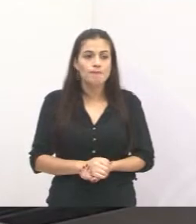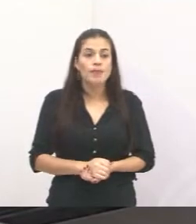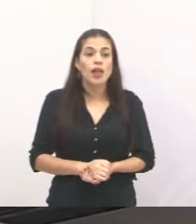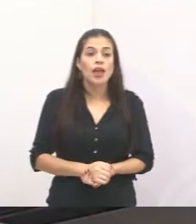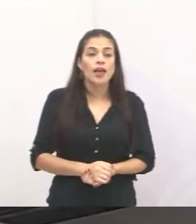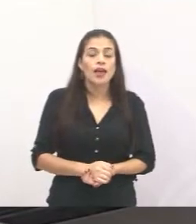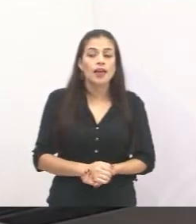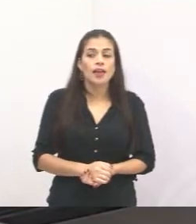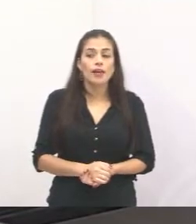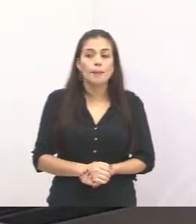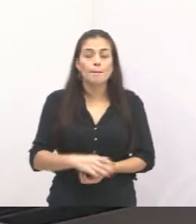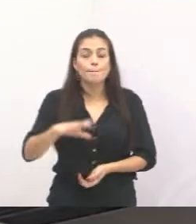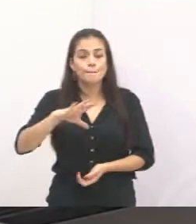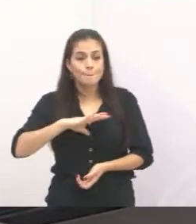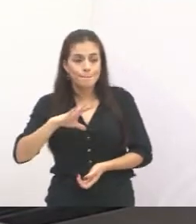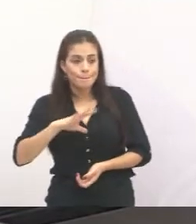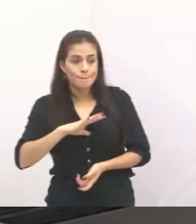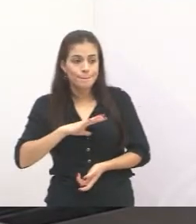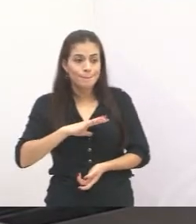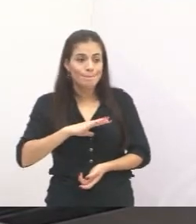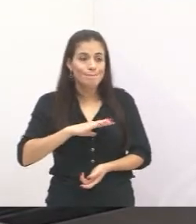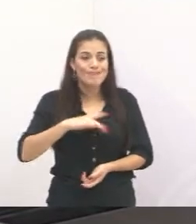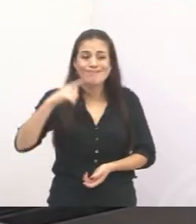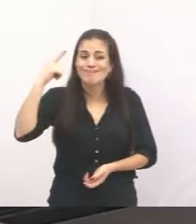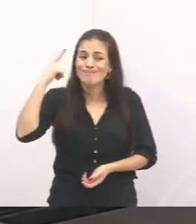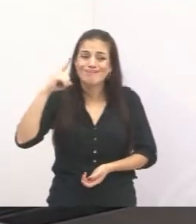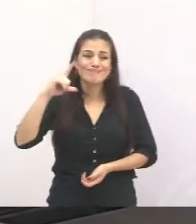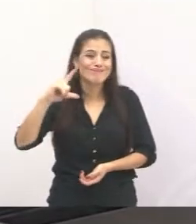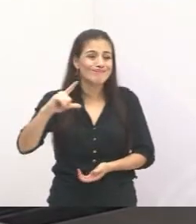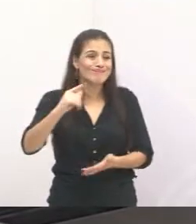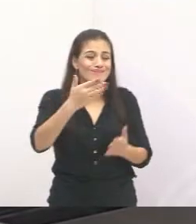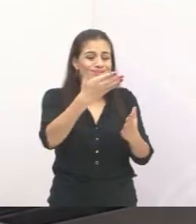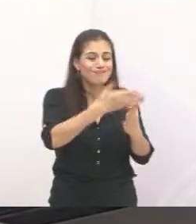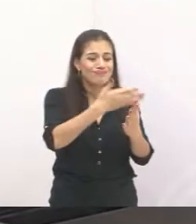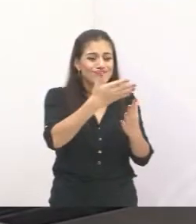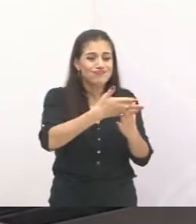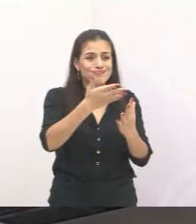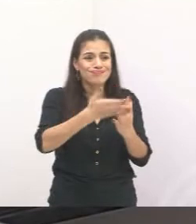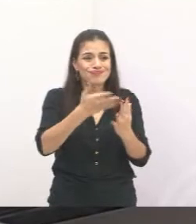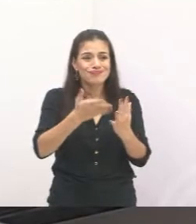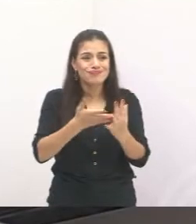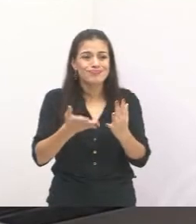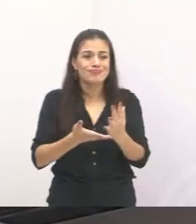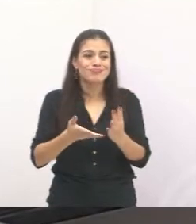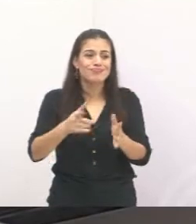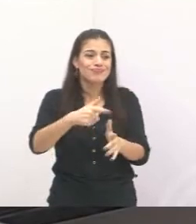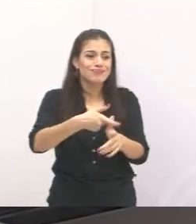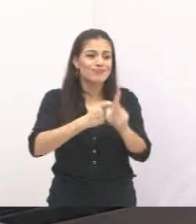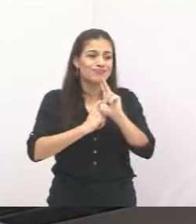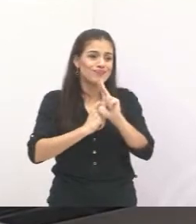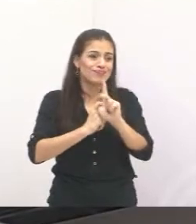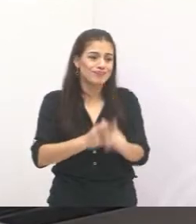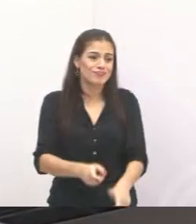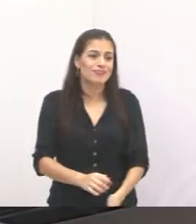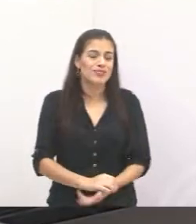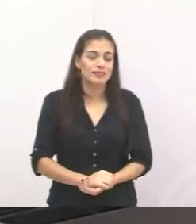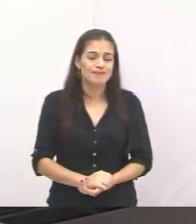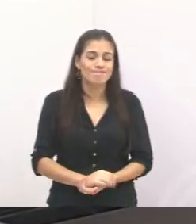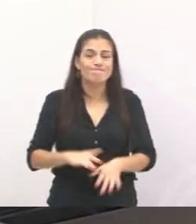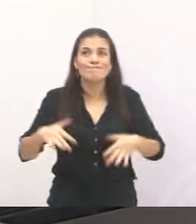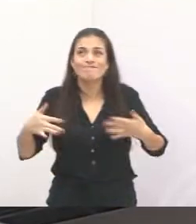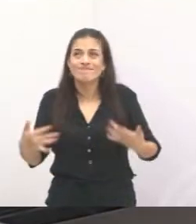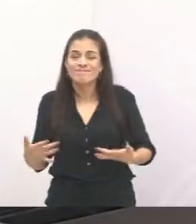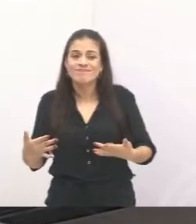e reparcelamentos de dívidas lá do passado. Nós estamos assumindo uma consequência